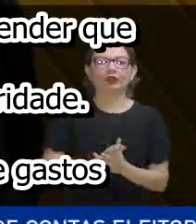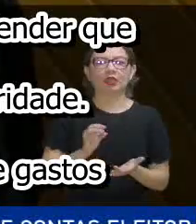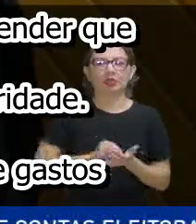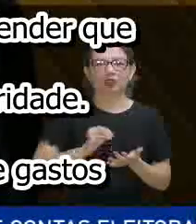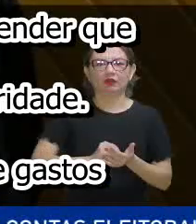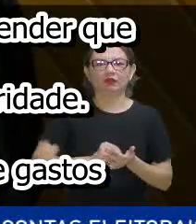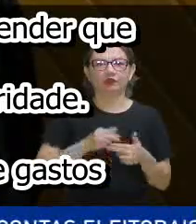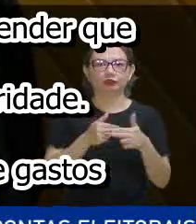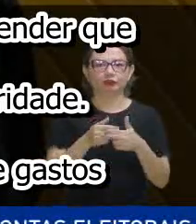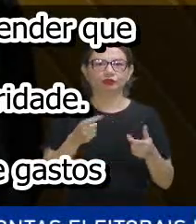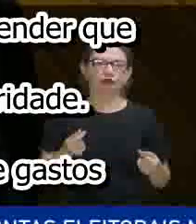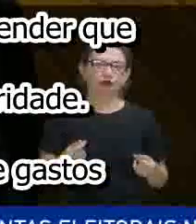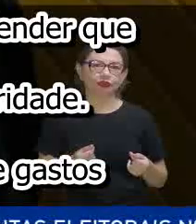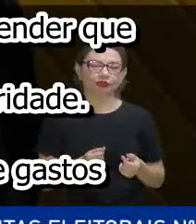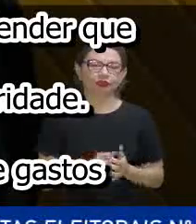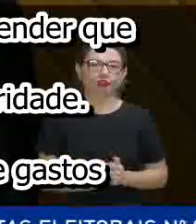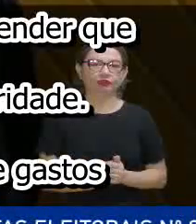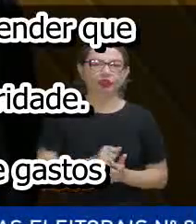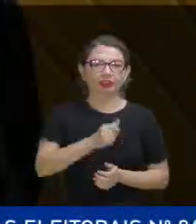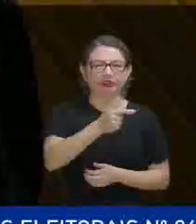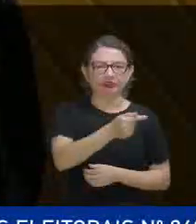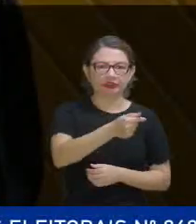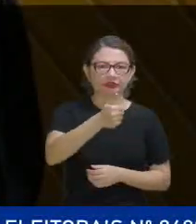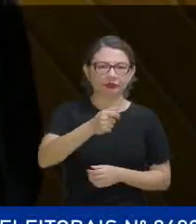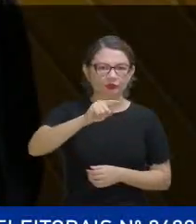de gastos eleitorais no montante de R$